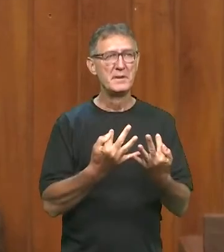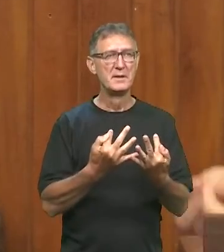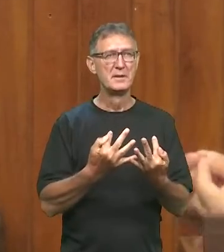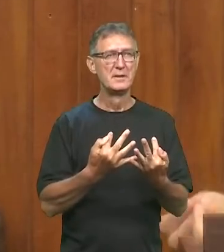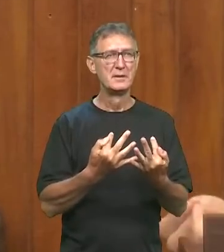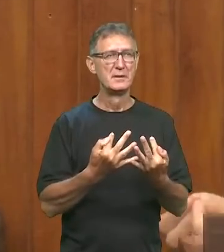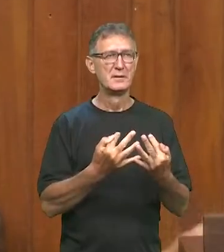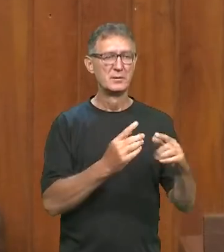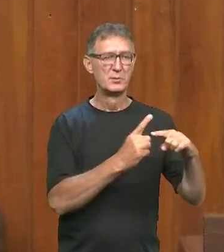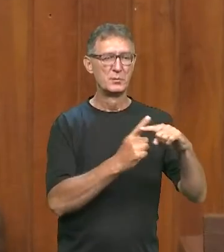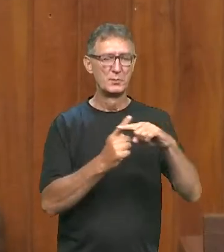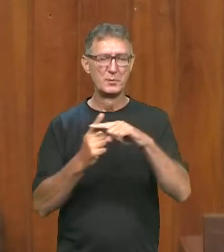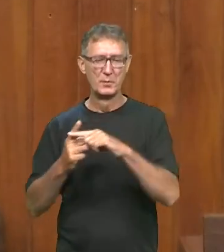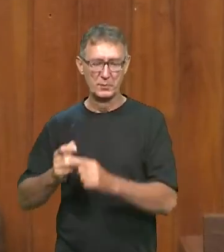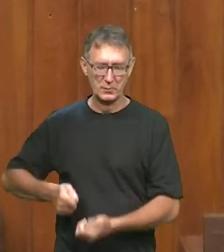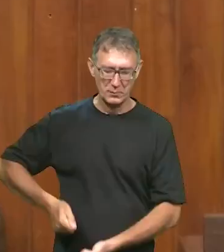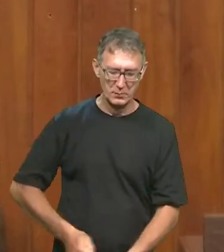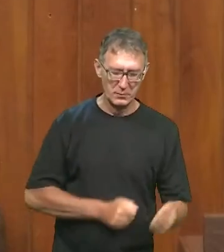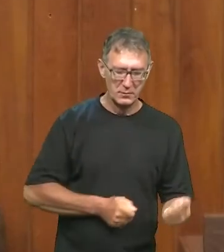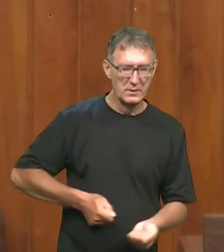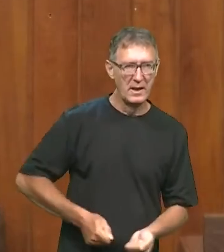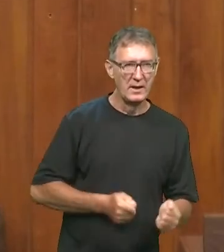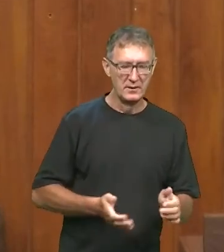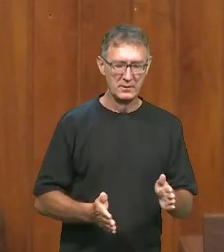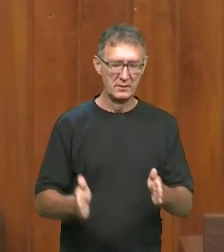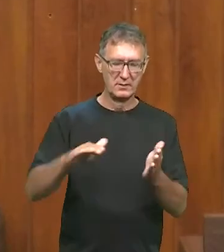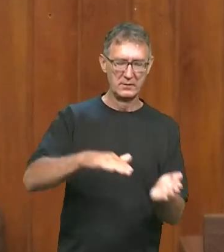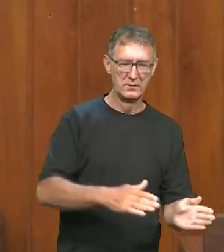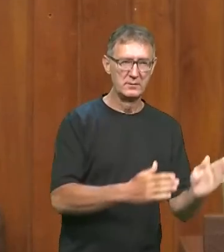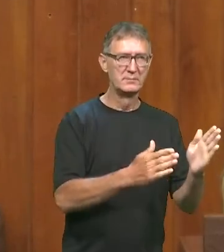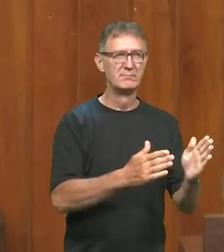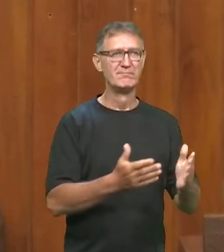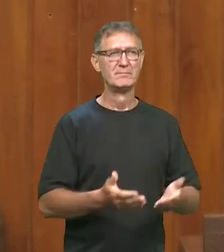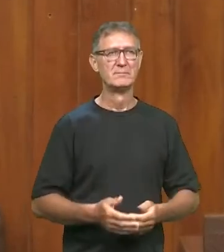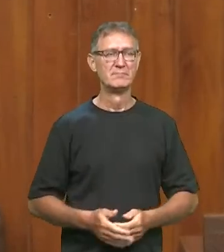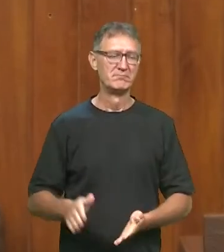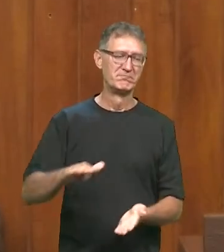cavar a sepultura. Momento de dor.